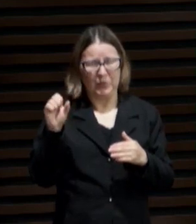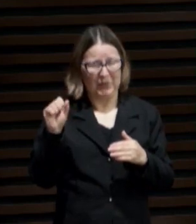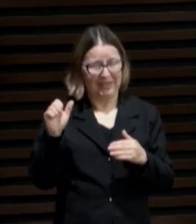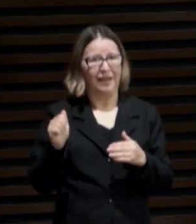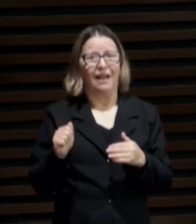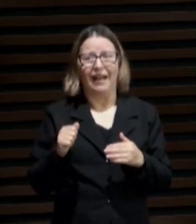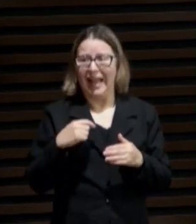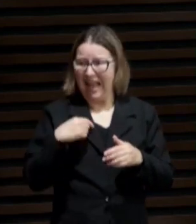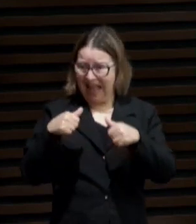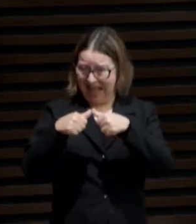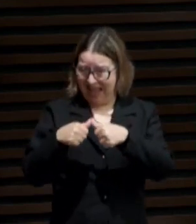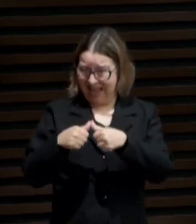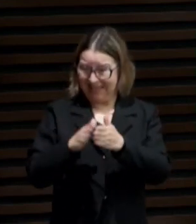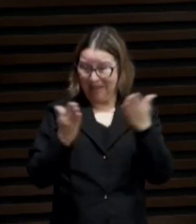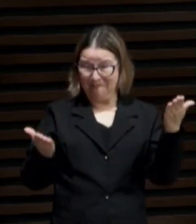está no 91.